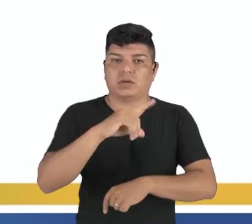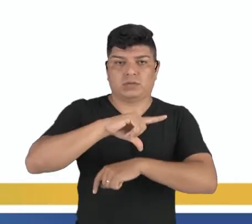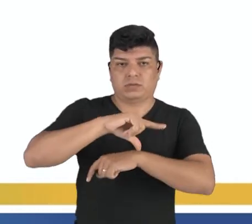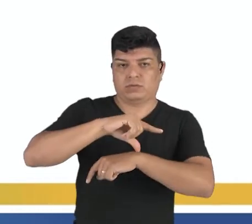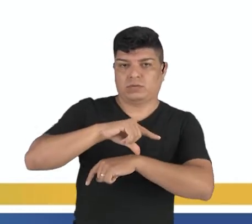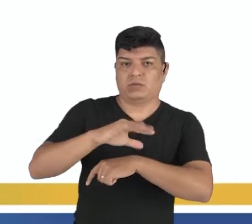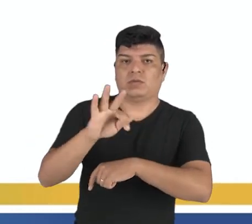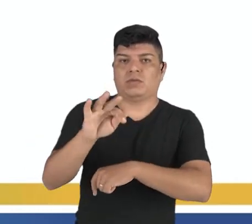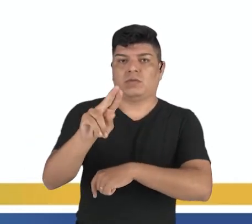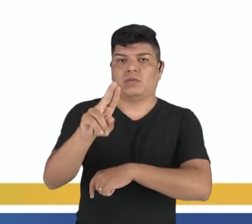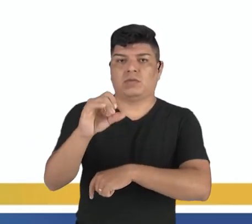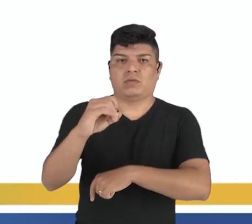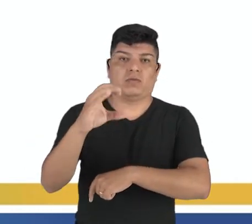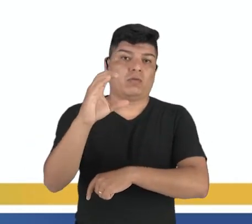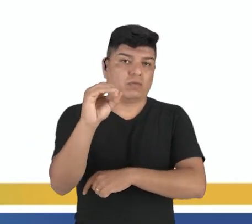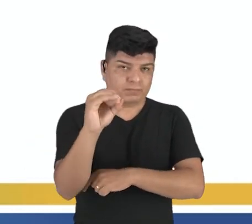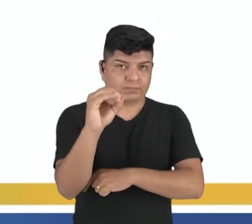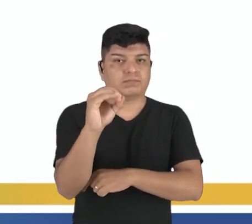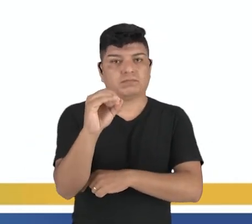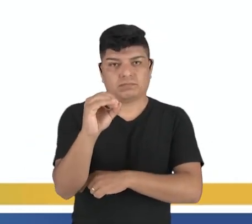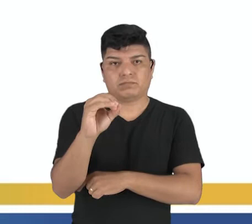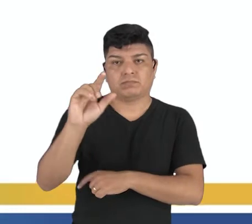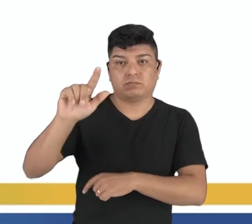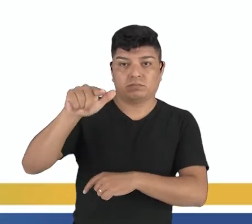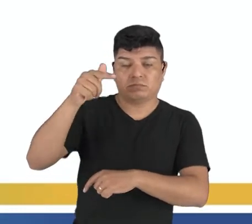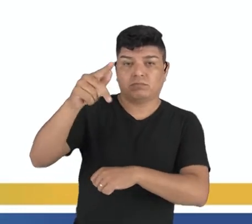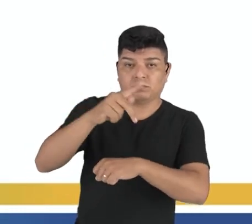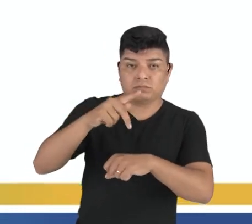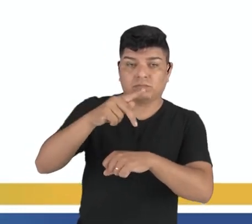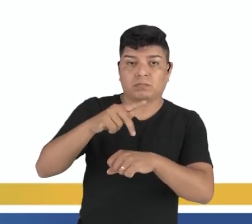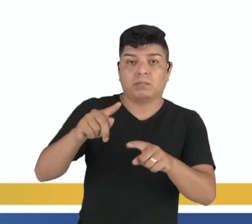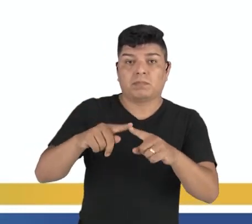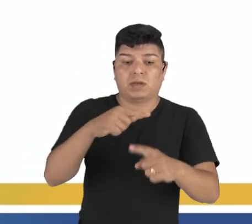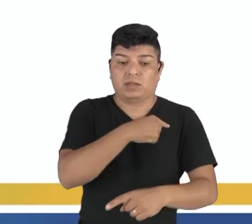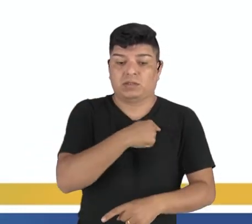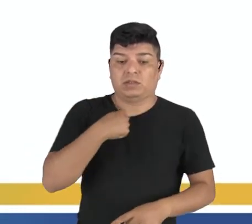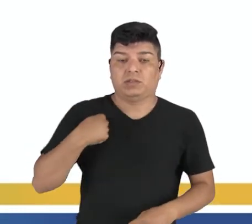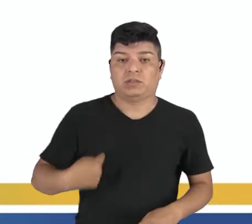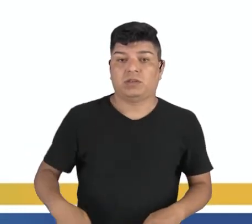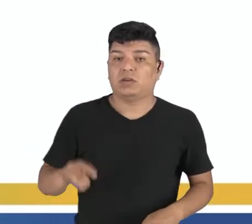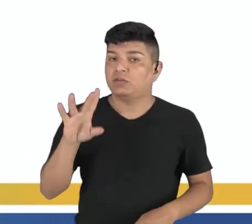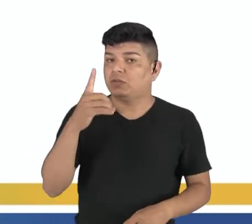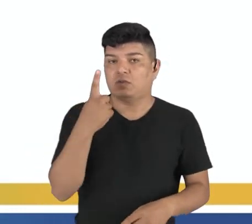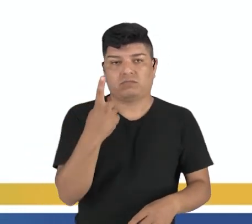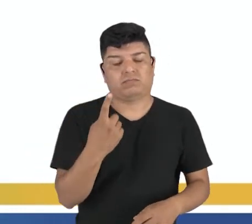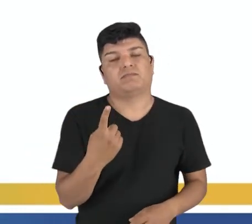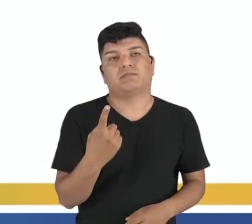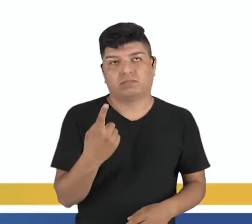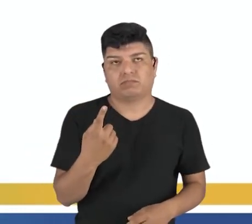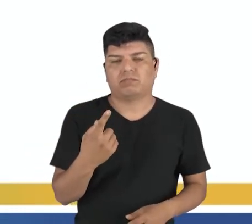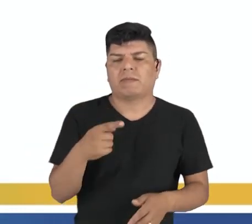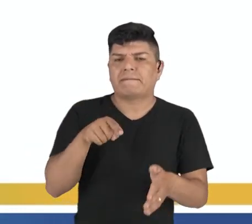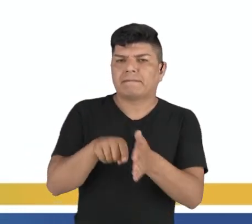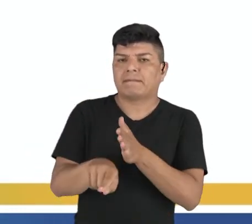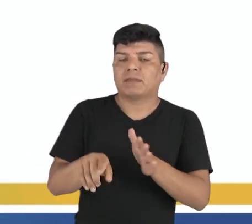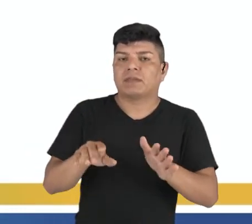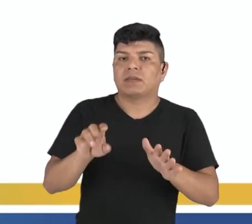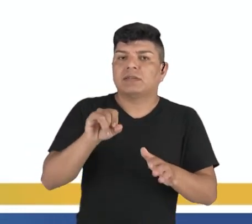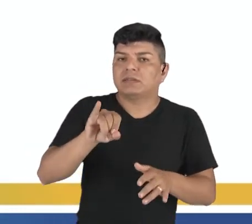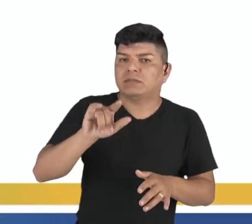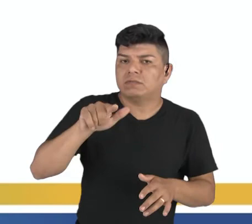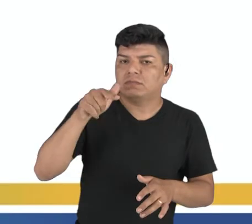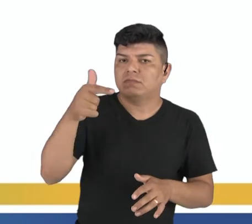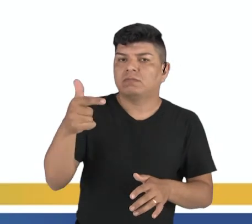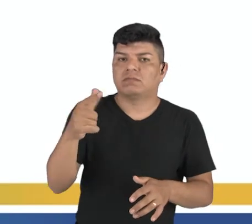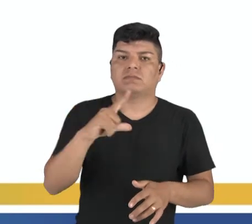Estados Unidos 4, sem contar Havaí e Alasca, a China tem apenas um. Agora vem o questionamento. Se todos os outros têm